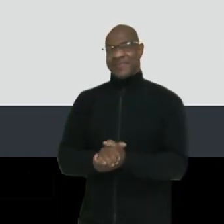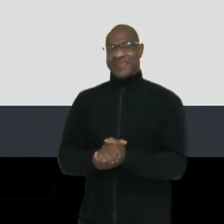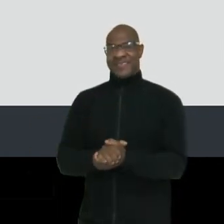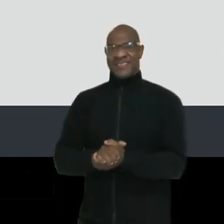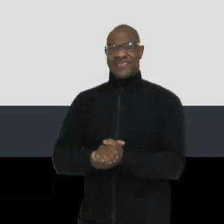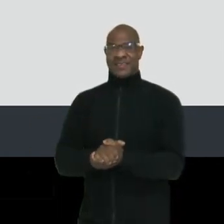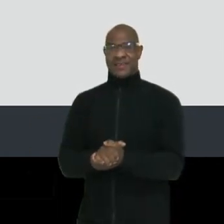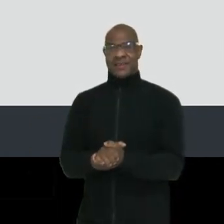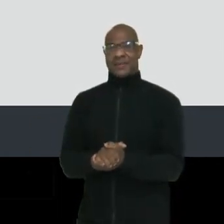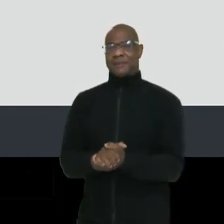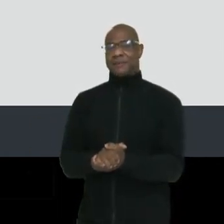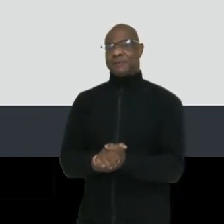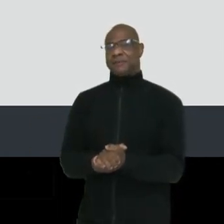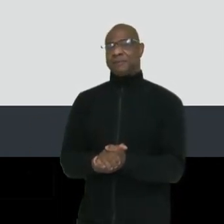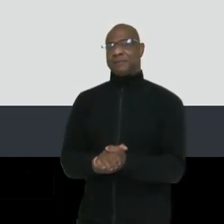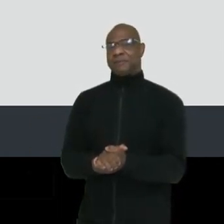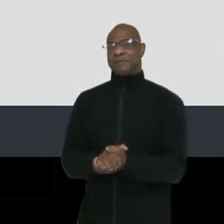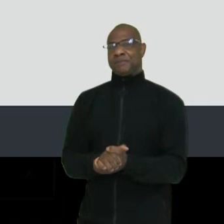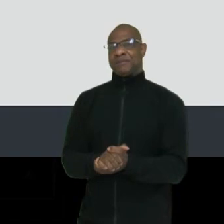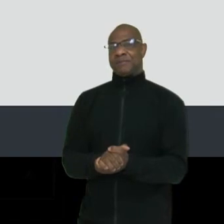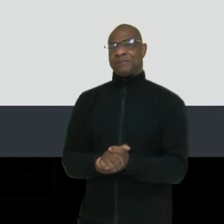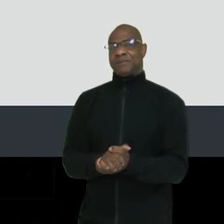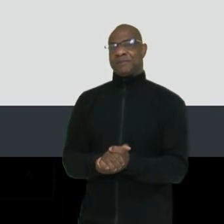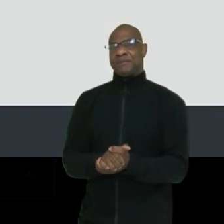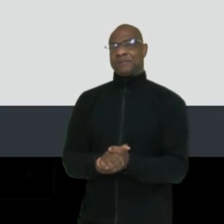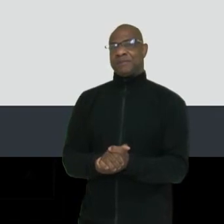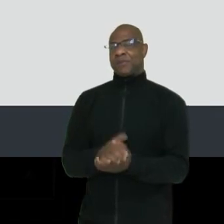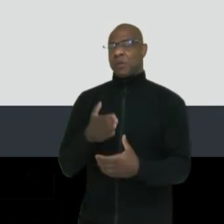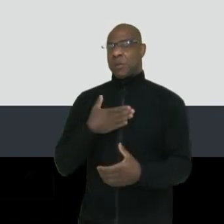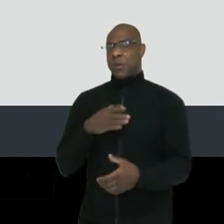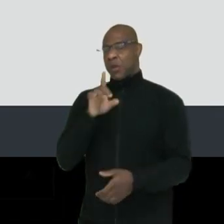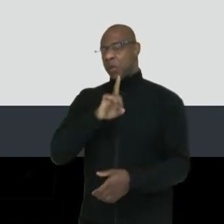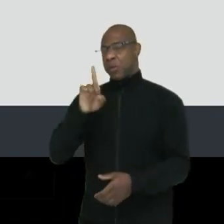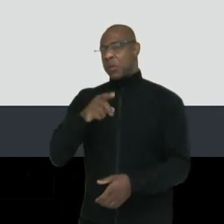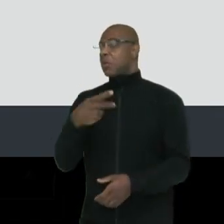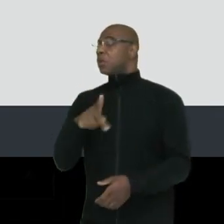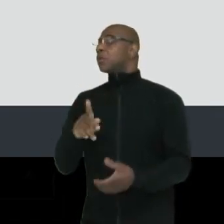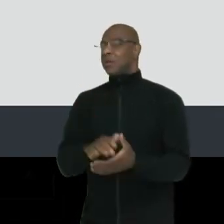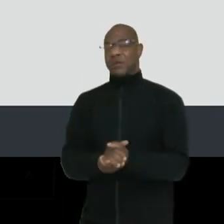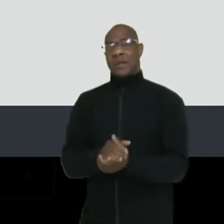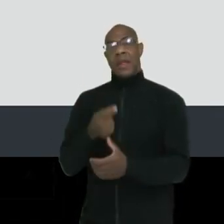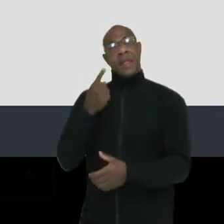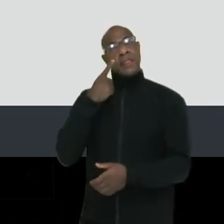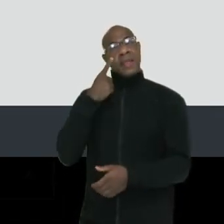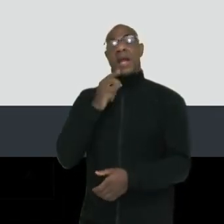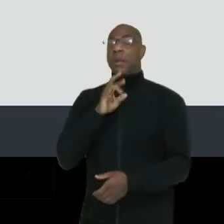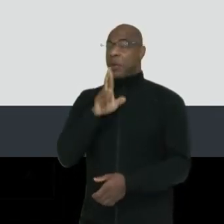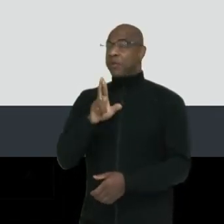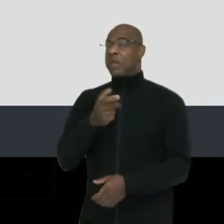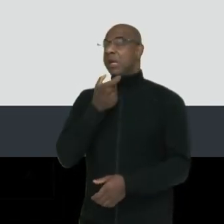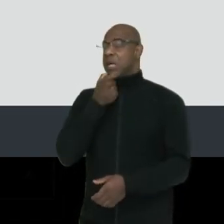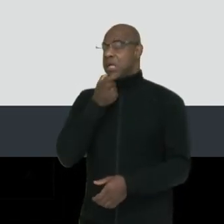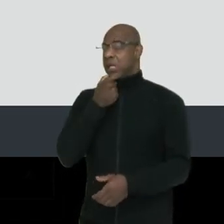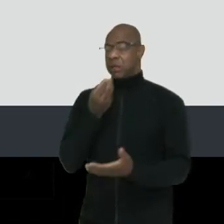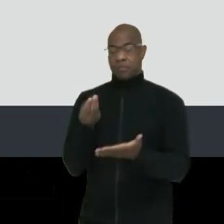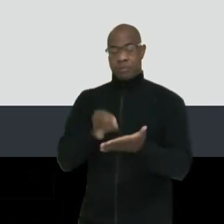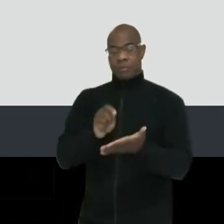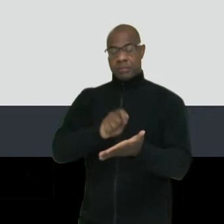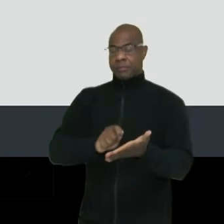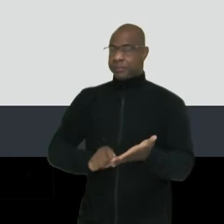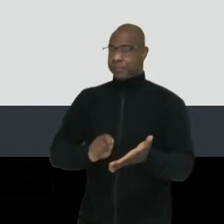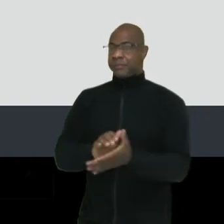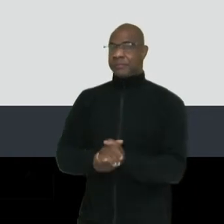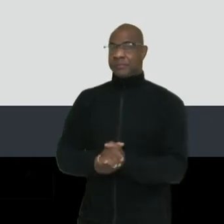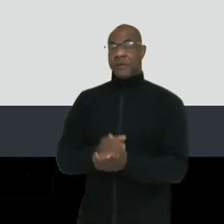is Sunday. O meu é domingo. E o seu, qual é? Tenta responder isso em inglês. Veja se você